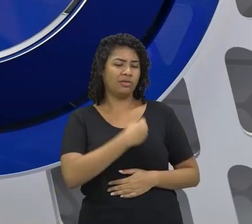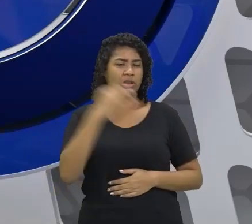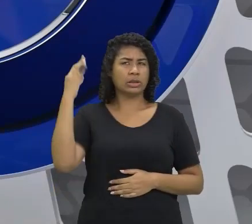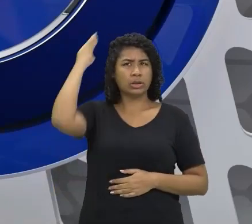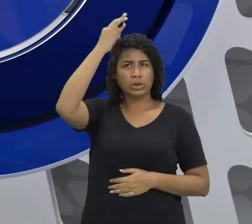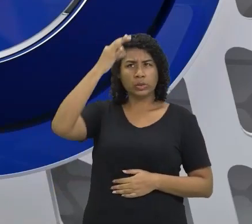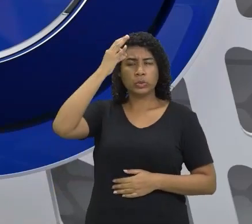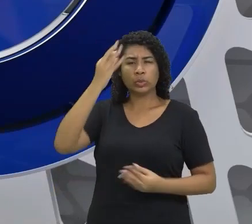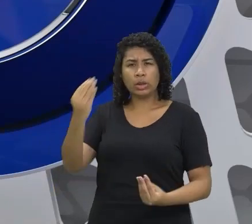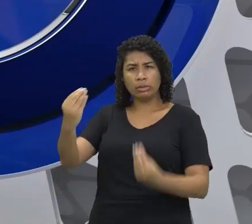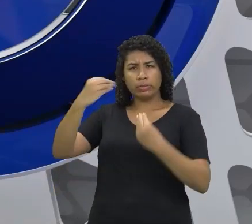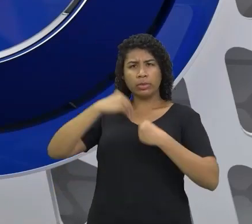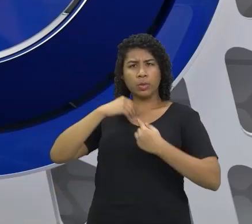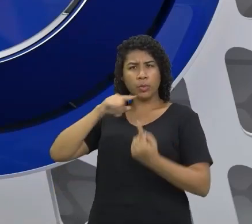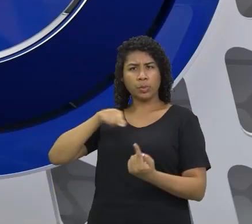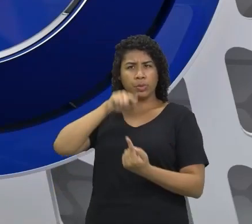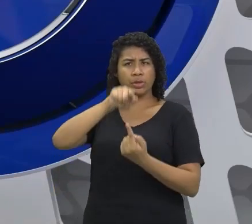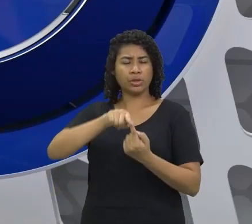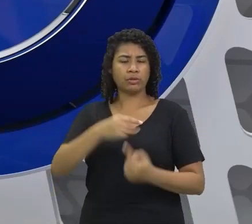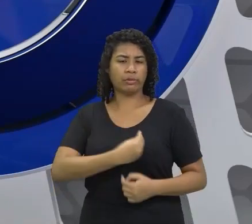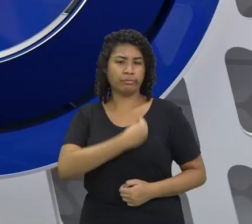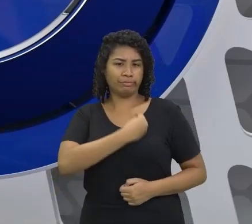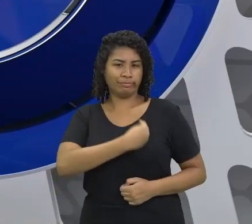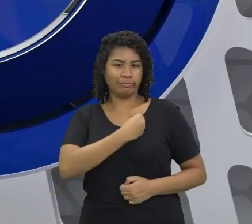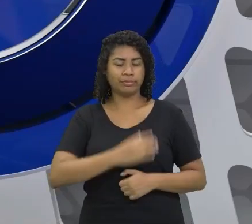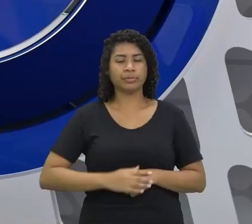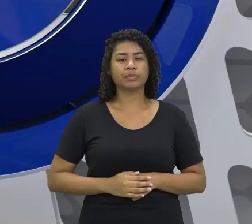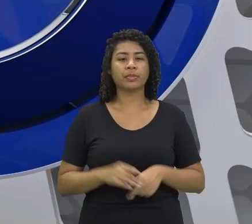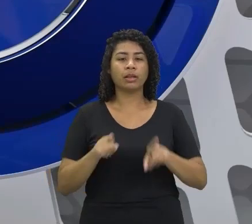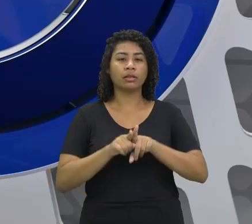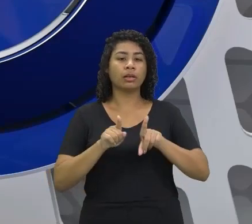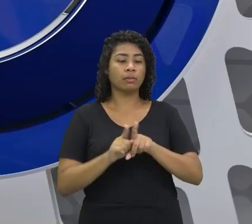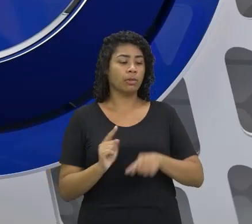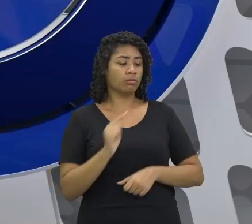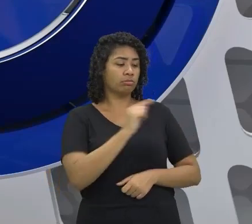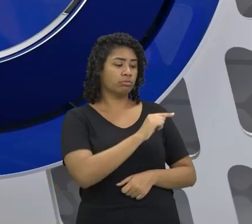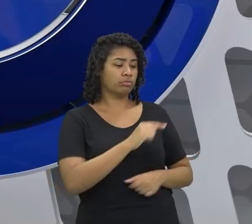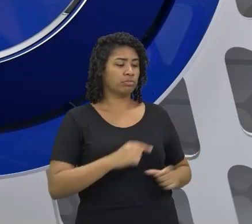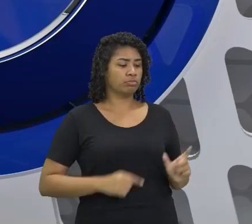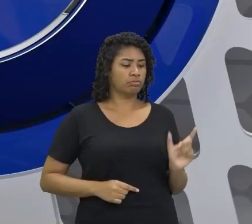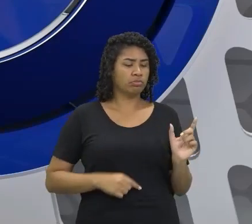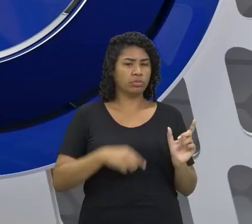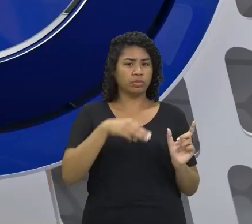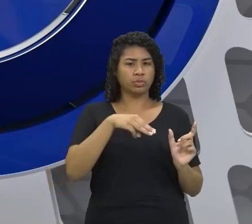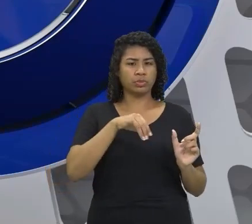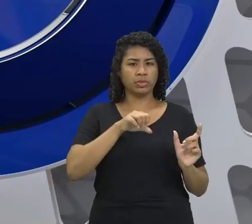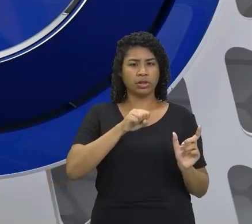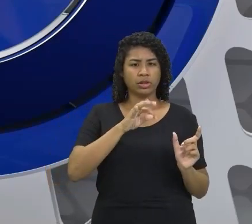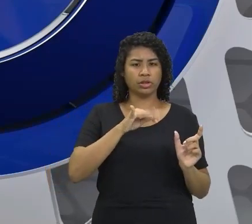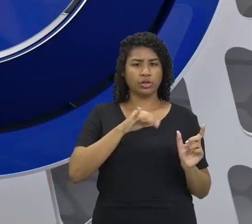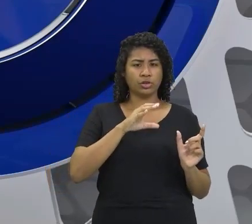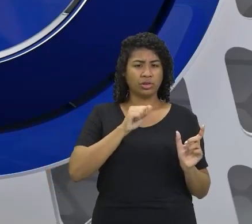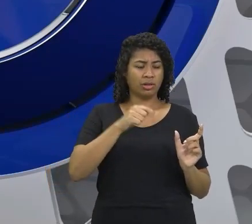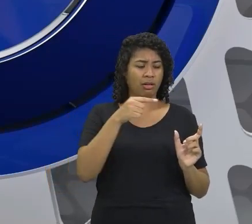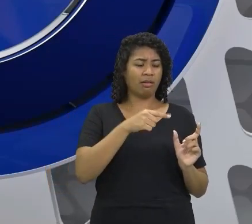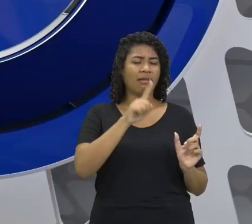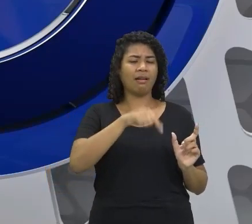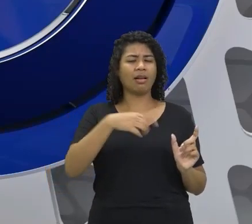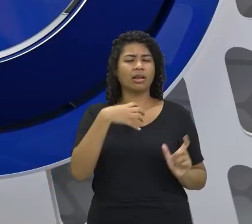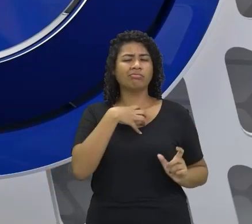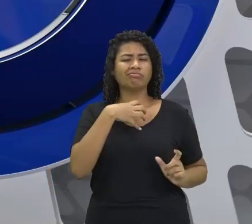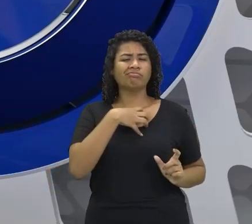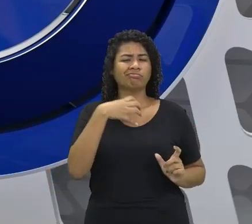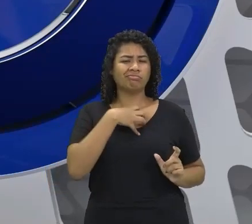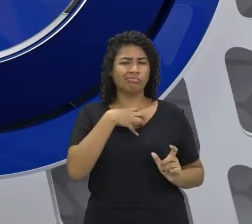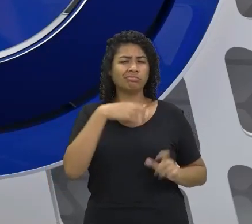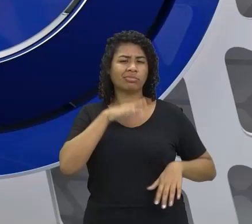vida. E, ao mesmo tempo, coloquei a dimensão da mística como essa dimensão afetiva que, muitas das vezes, a